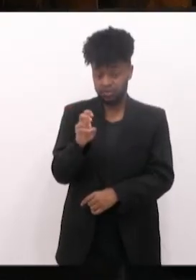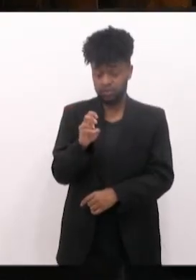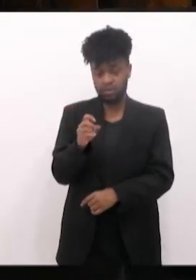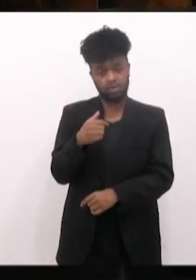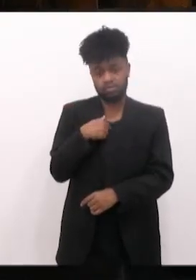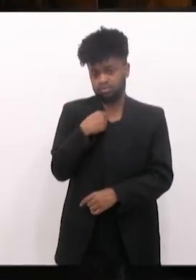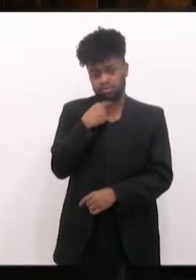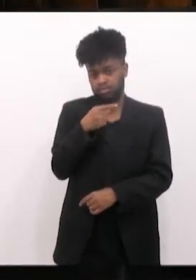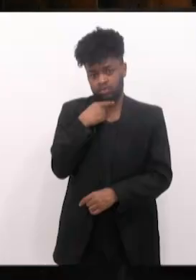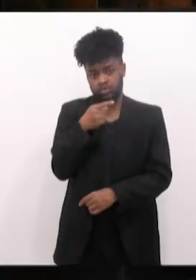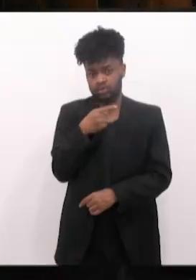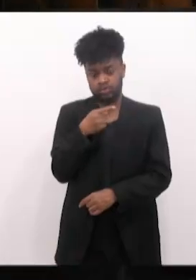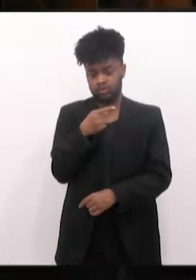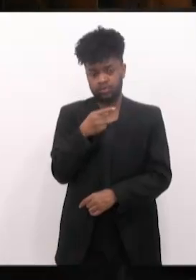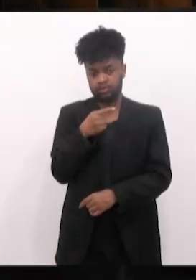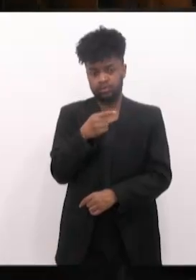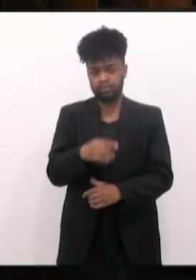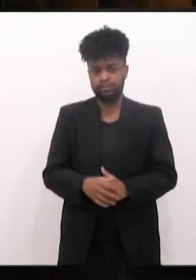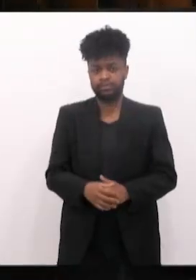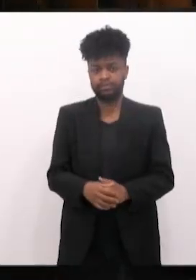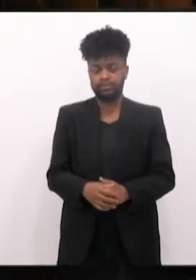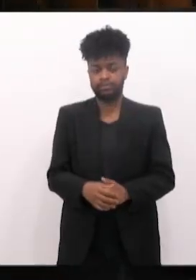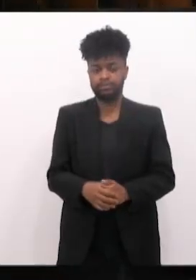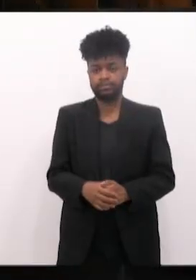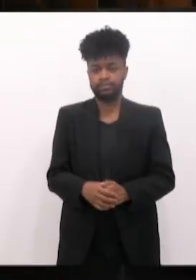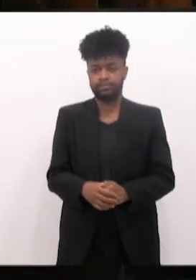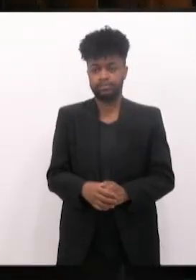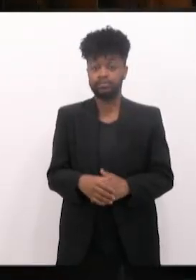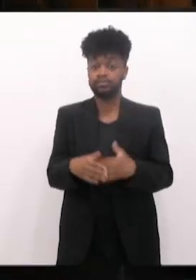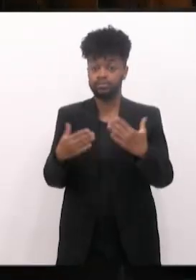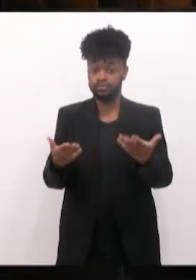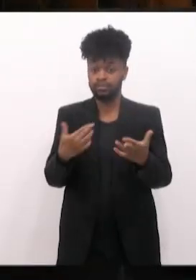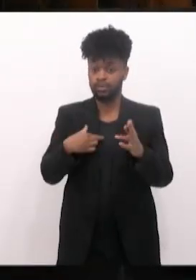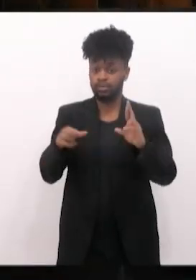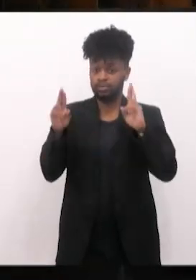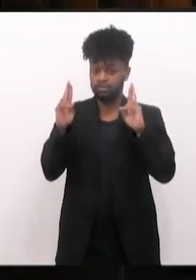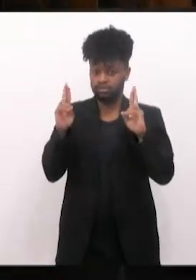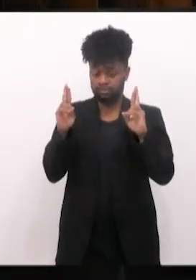Batalhão, eu não posso falar a mesma coisa. E eu espero,